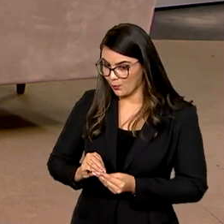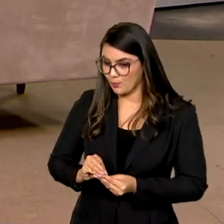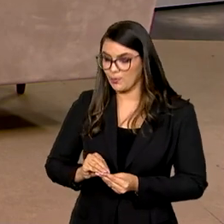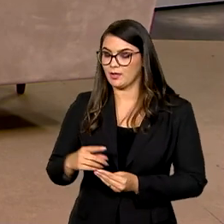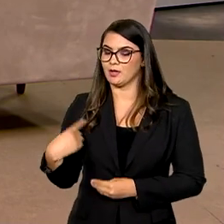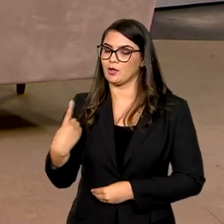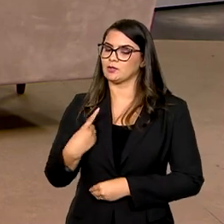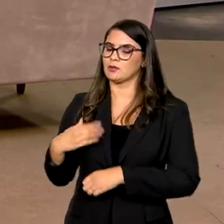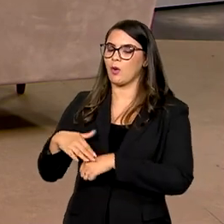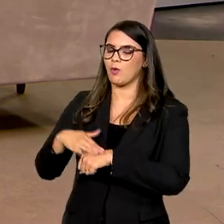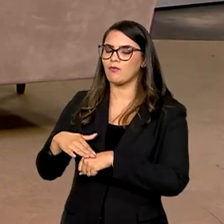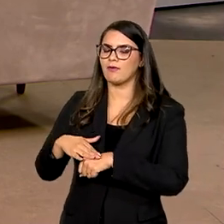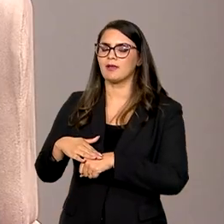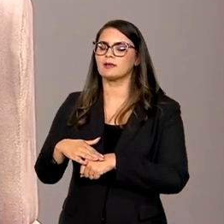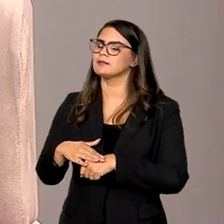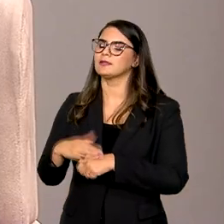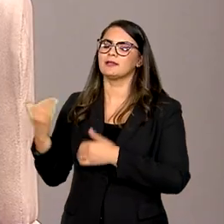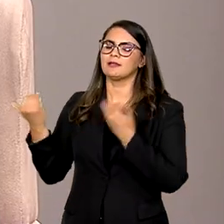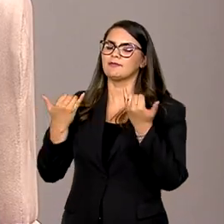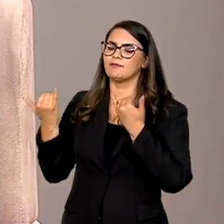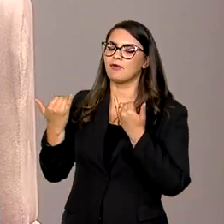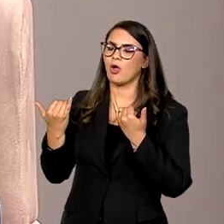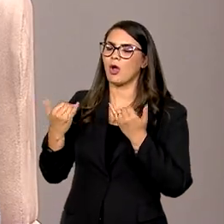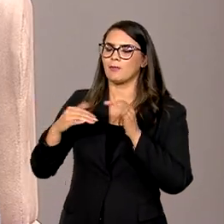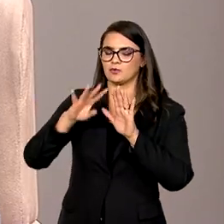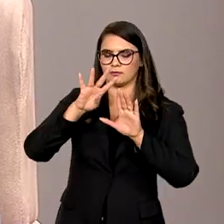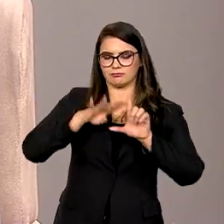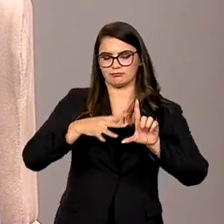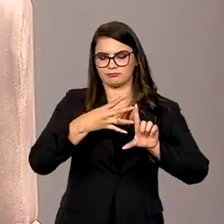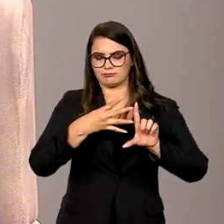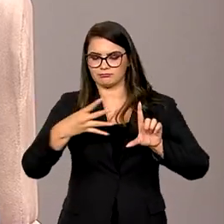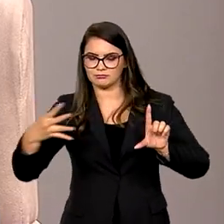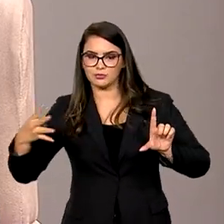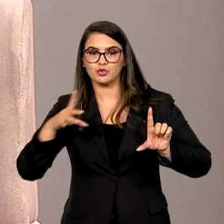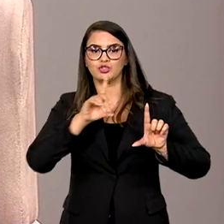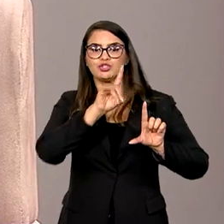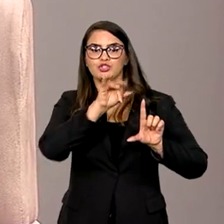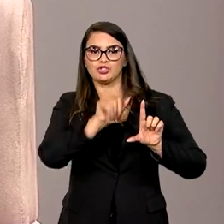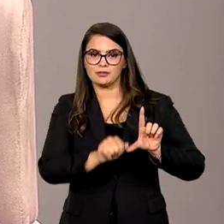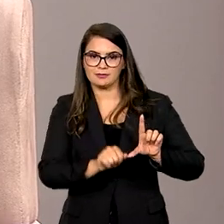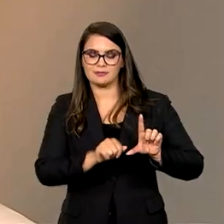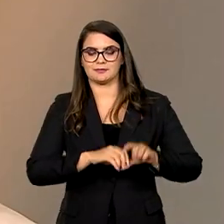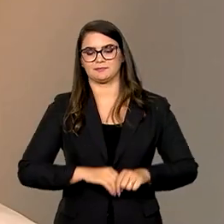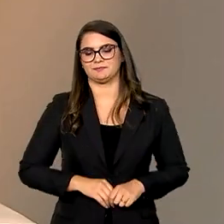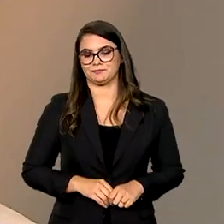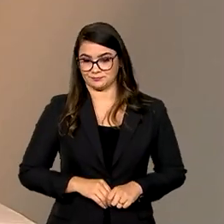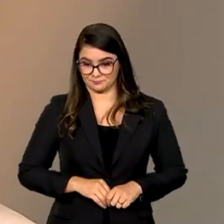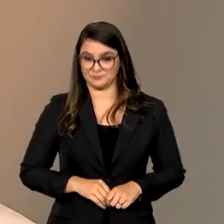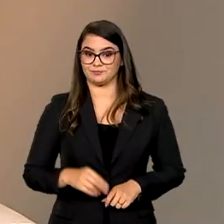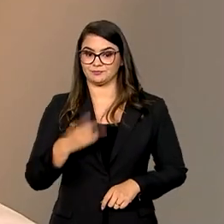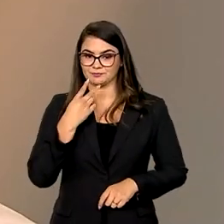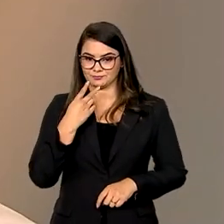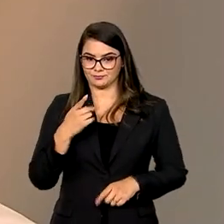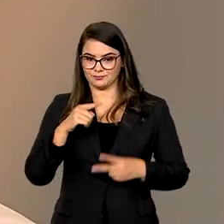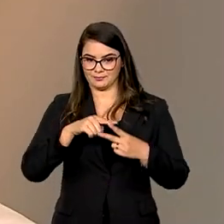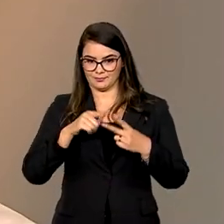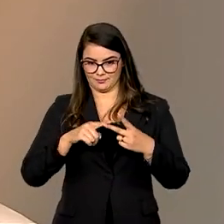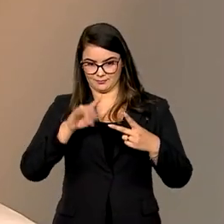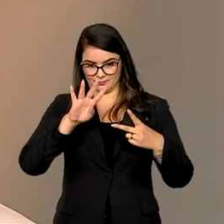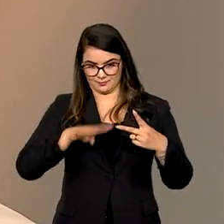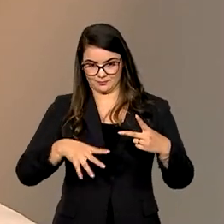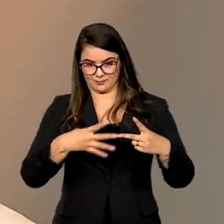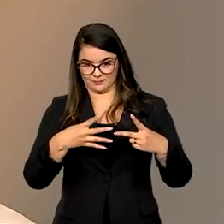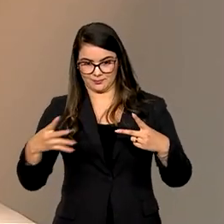nossa conversa, atualiza a gente sobre o cronograma da Conferência Nacional da Cultura. Vou atualizar você com